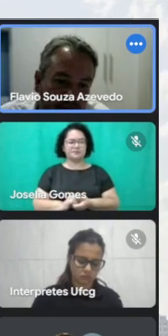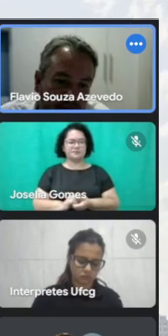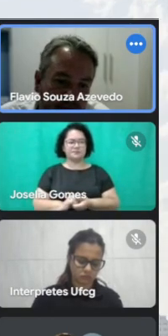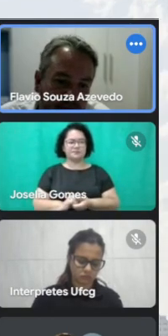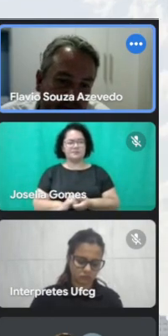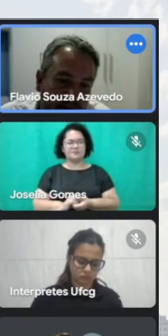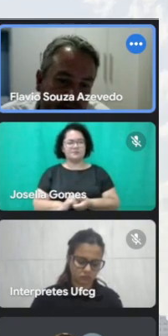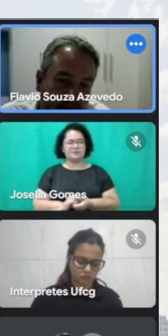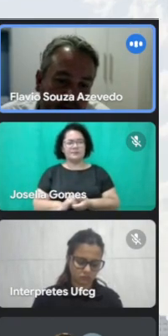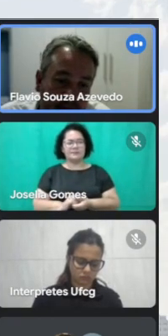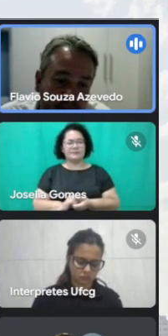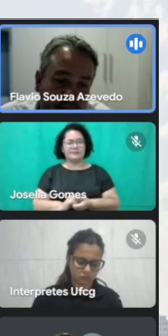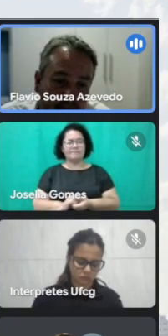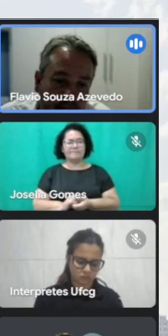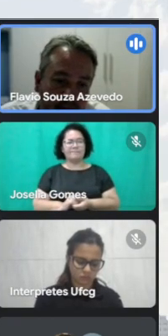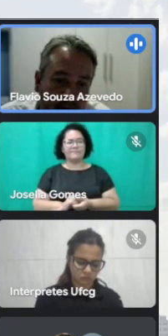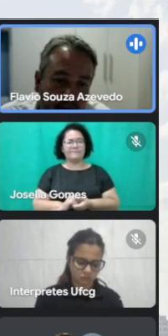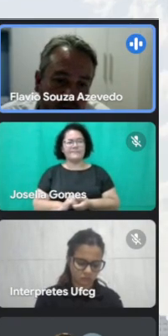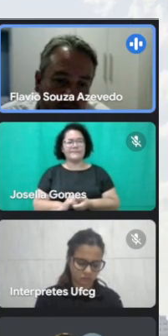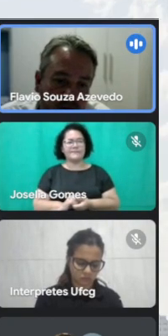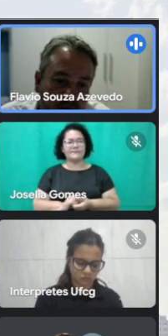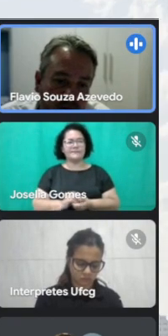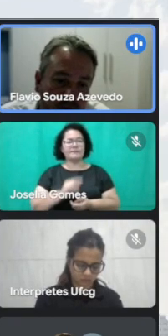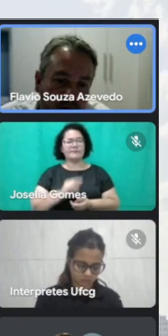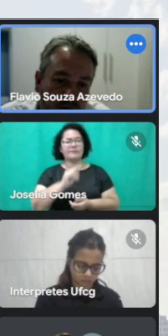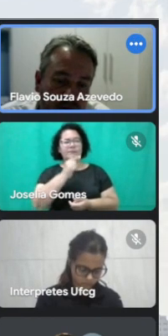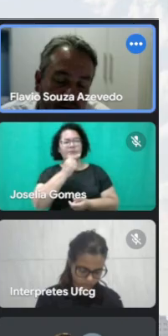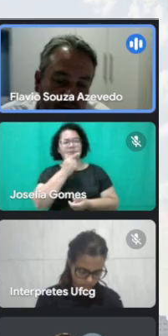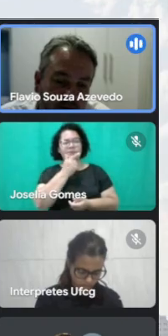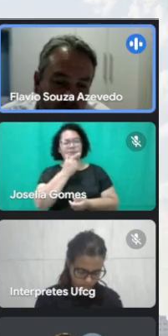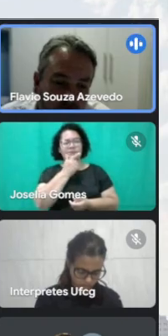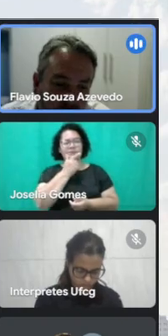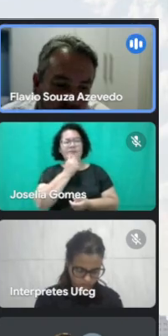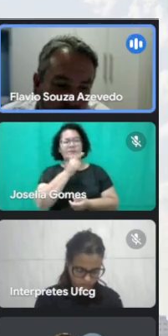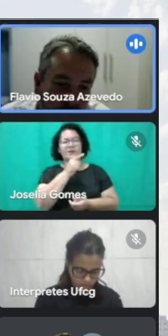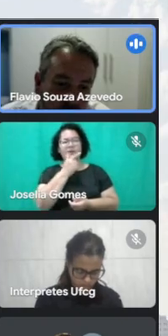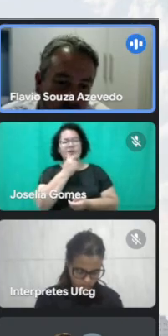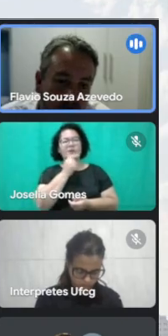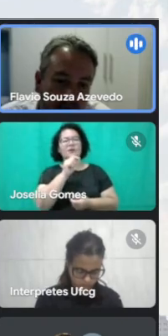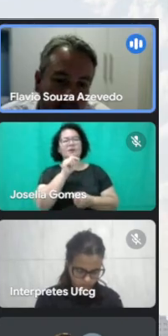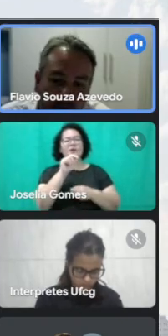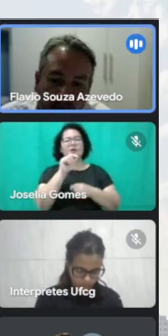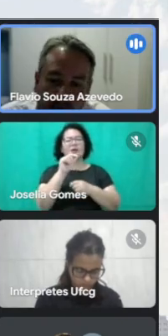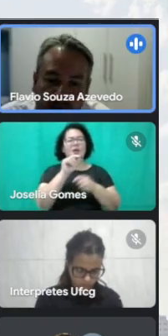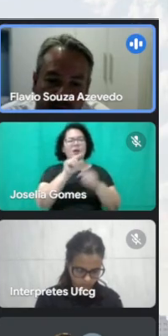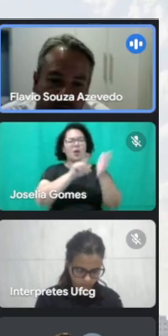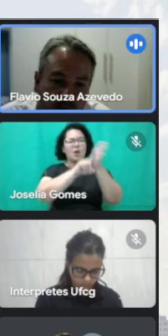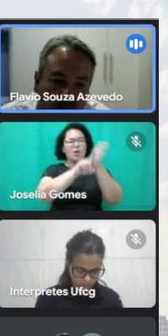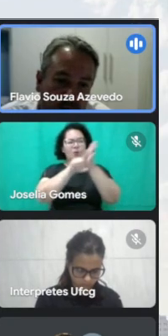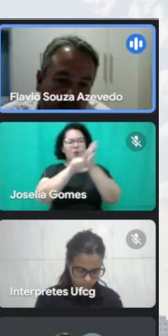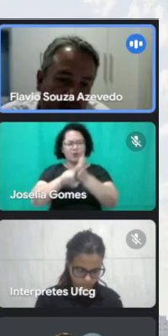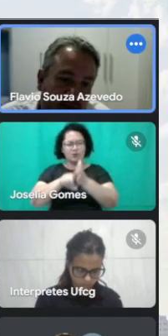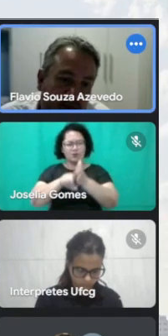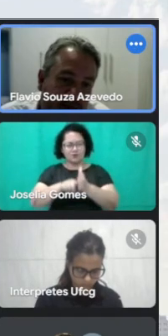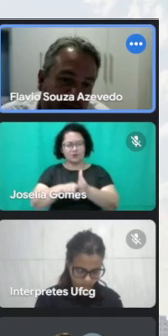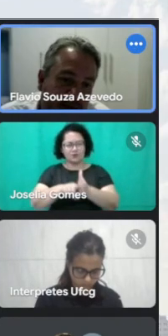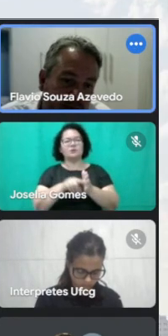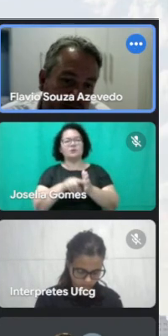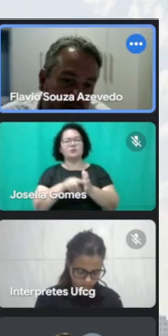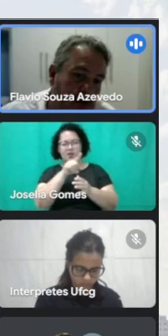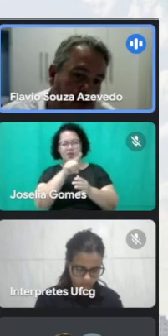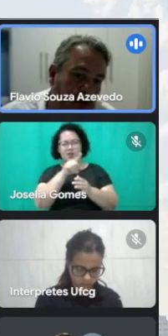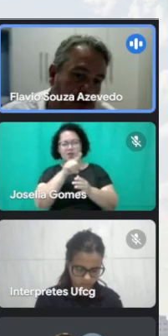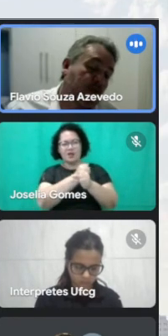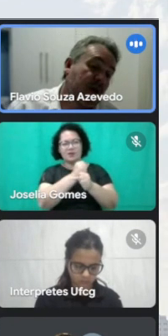Né? Esse rapaz, ele é uma espécie de consultor da Fitorrestore, né, que deu apoio lá na obra, e ele